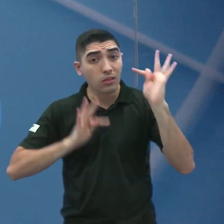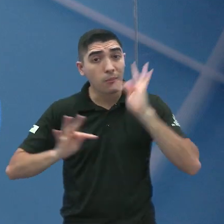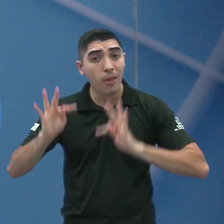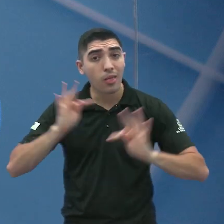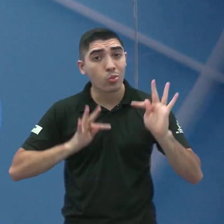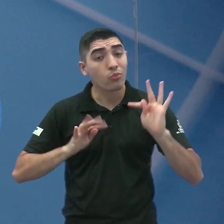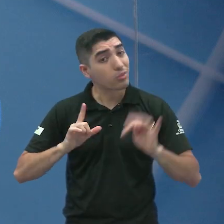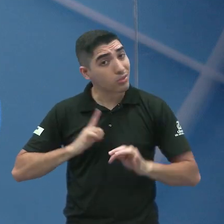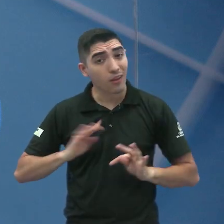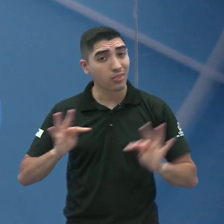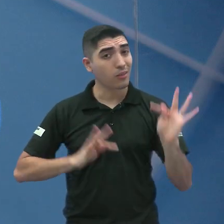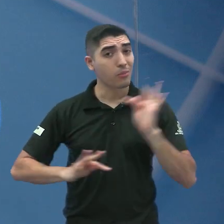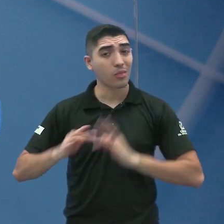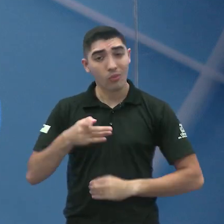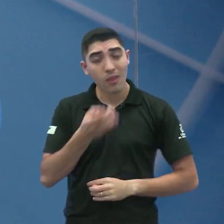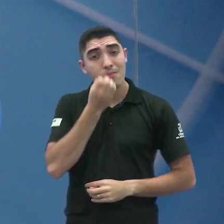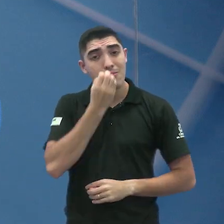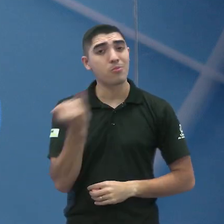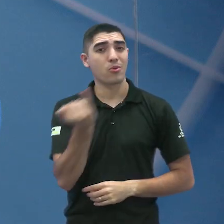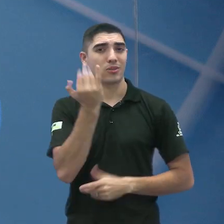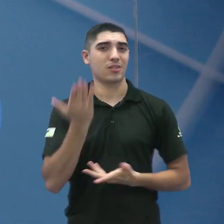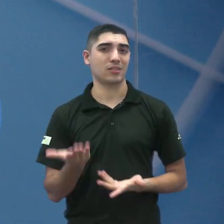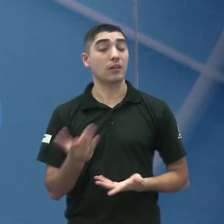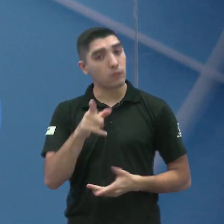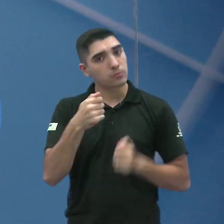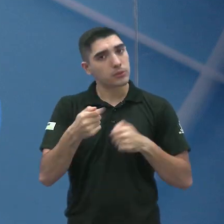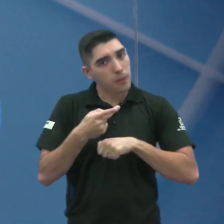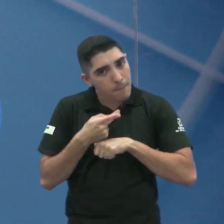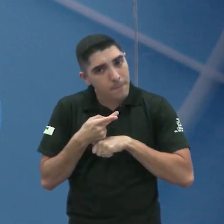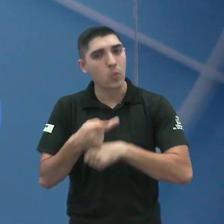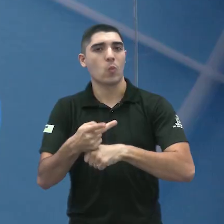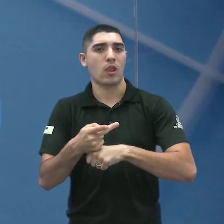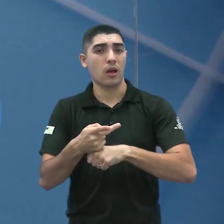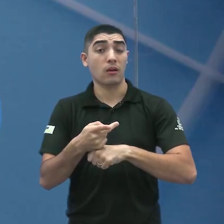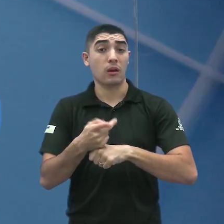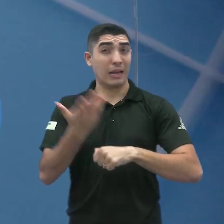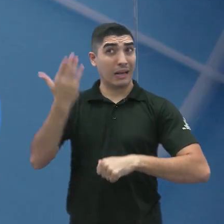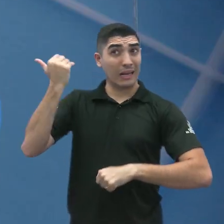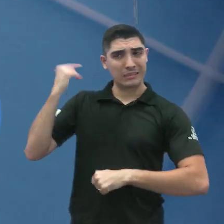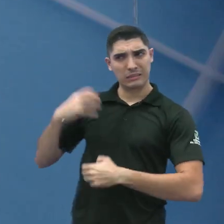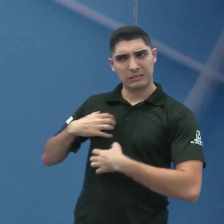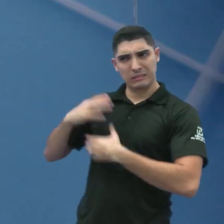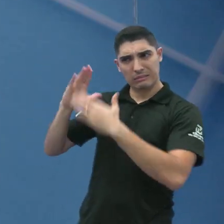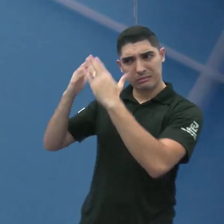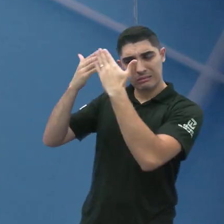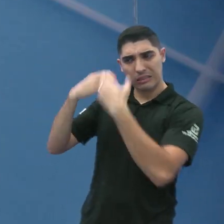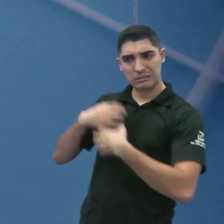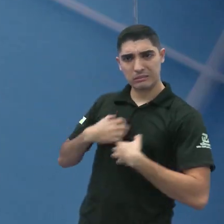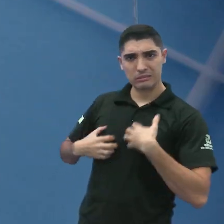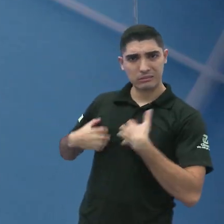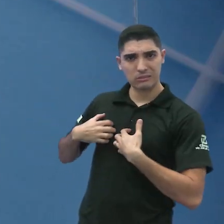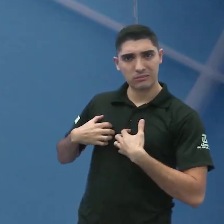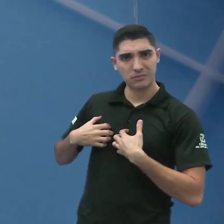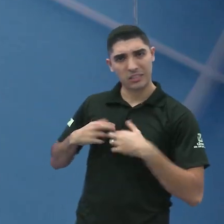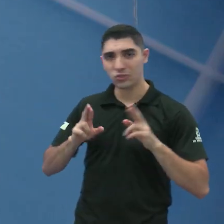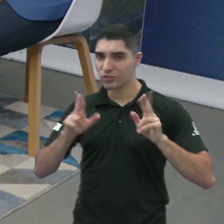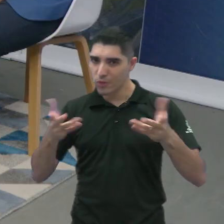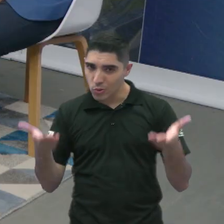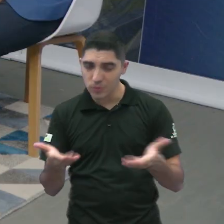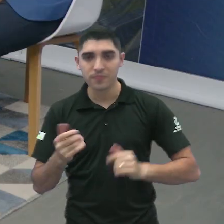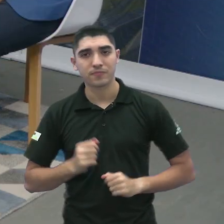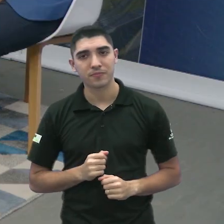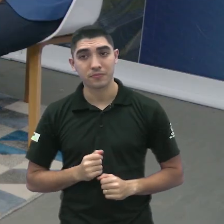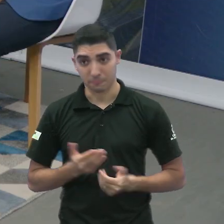ter tratamento e procurar isso, diferente de antes, né, que era... Doutor Eduardo? Você